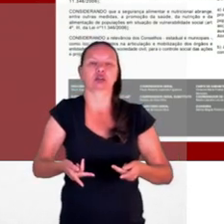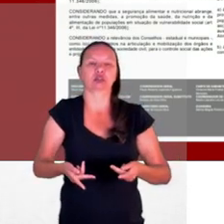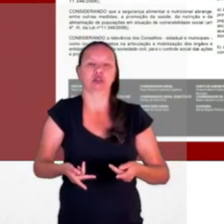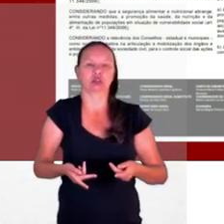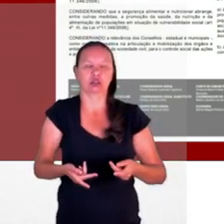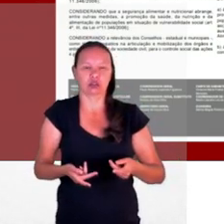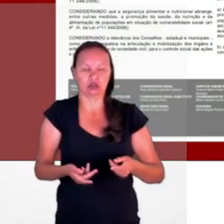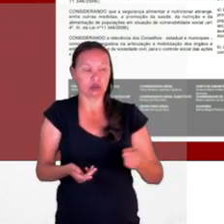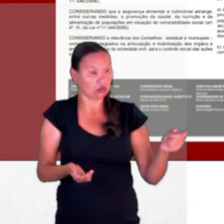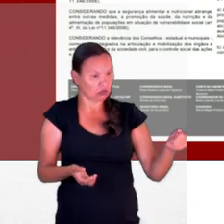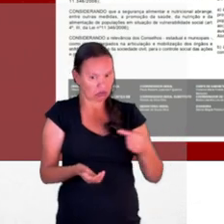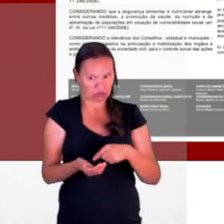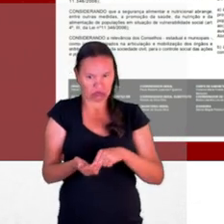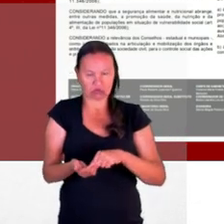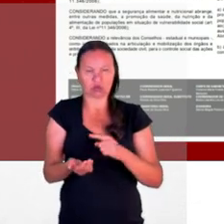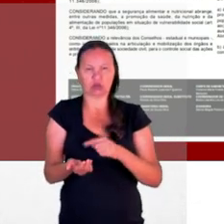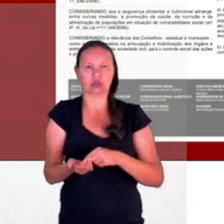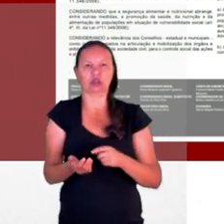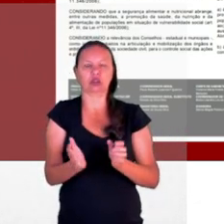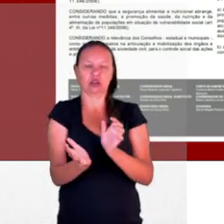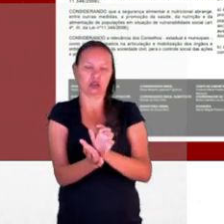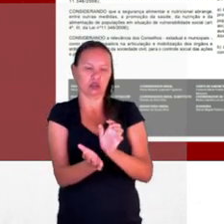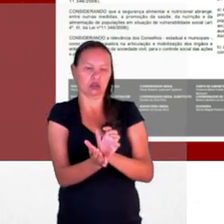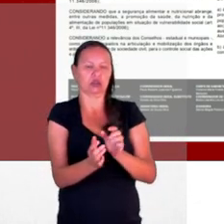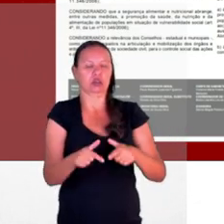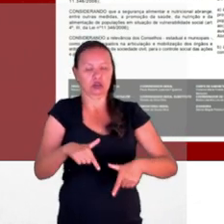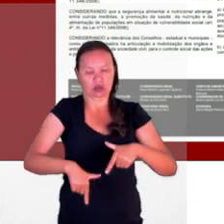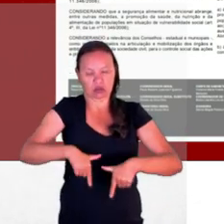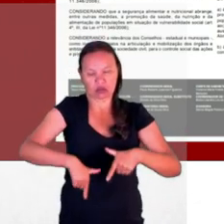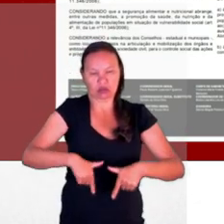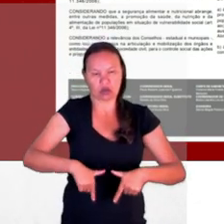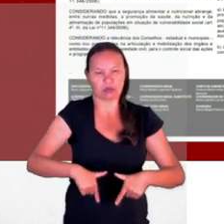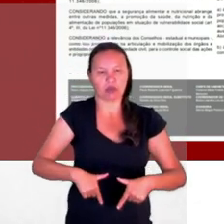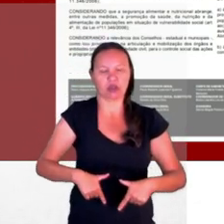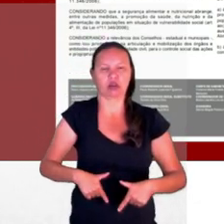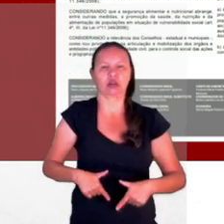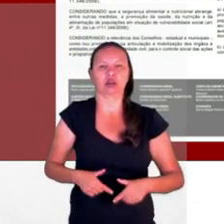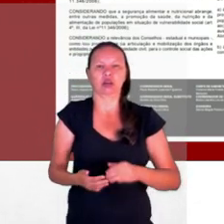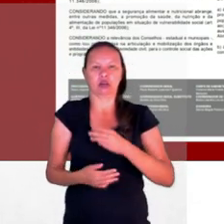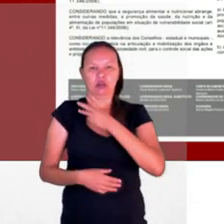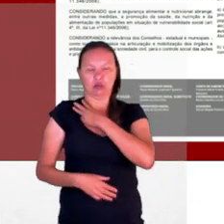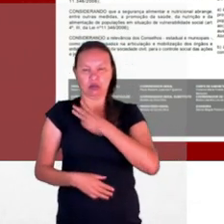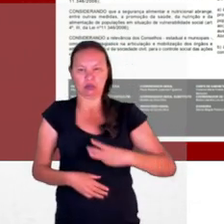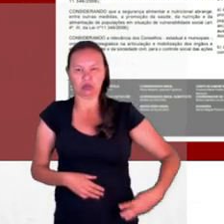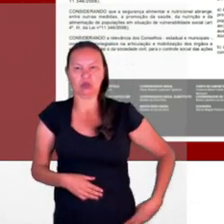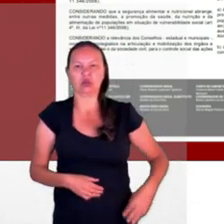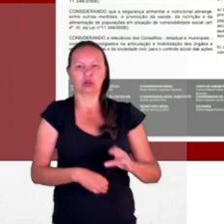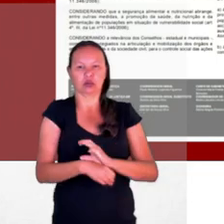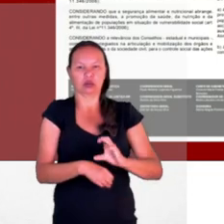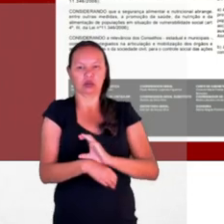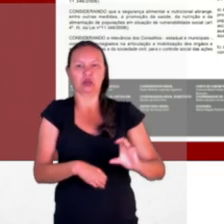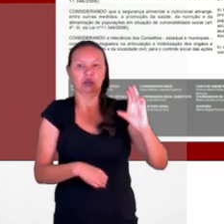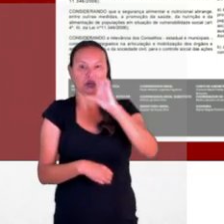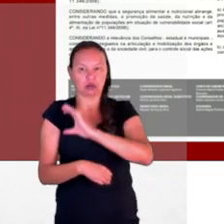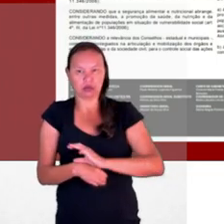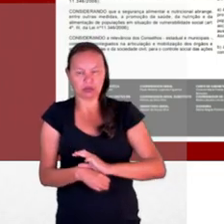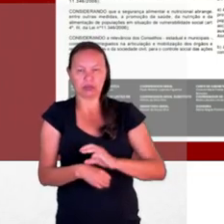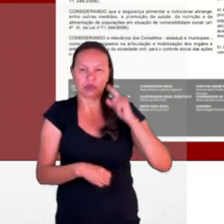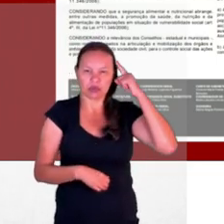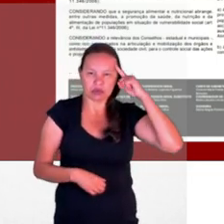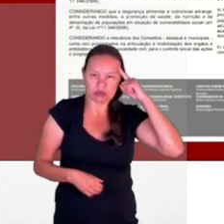também integrante desse desse grupo de trabalho que o próprio Conselho Nacional possa pensar eh